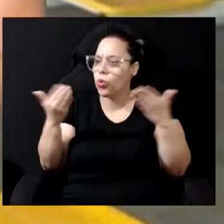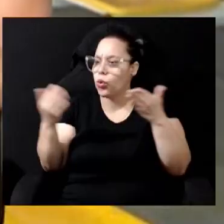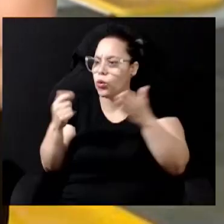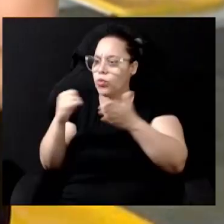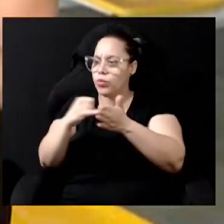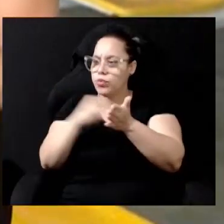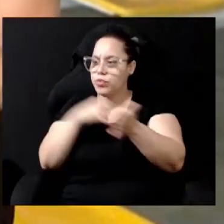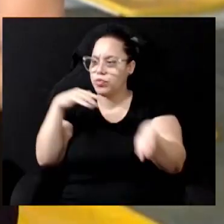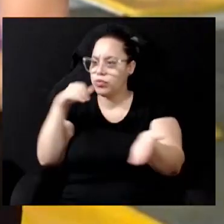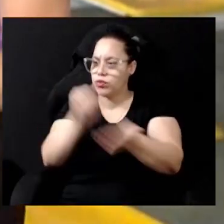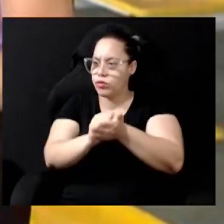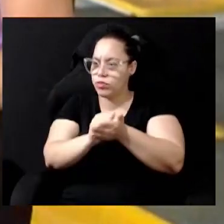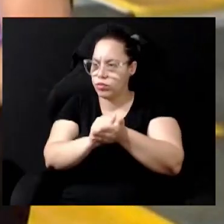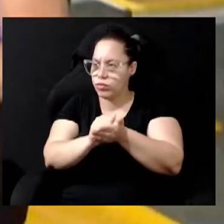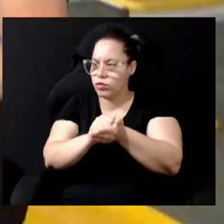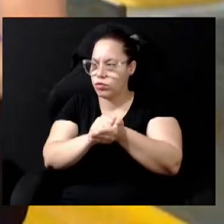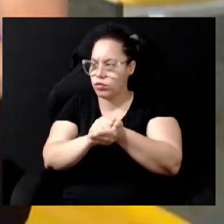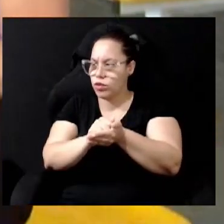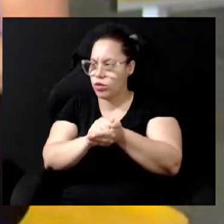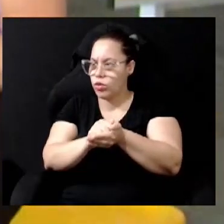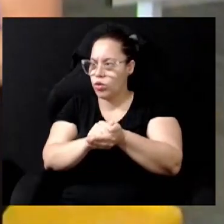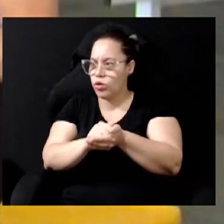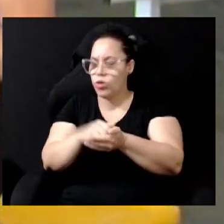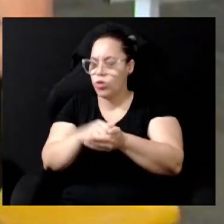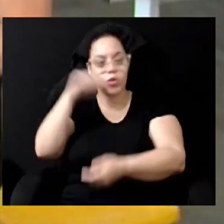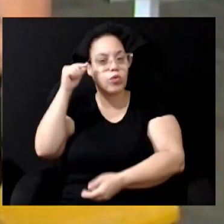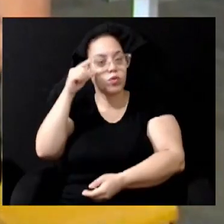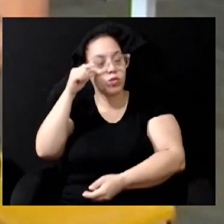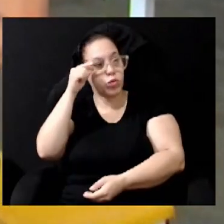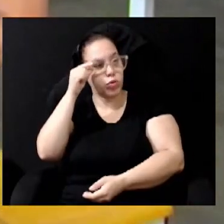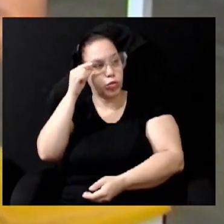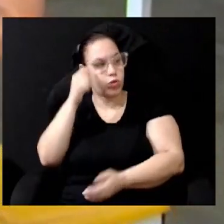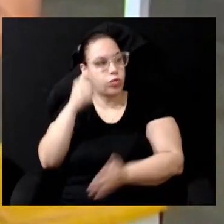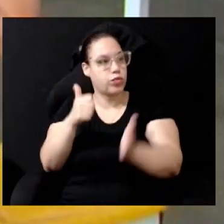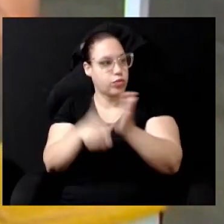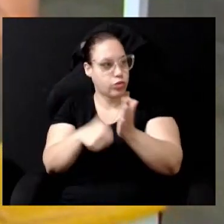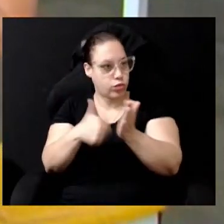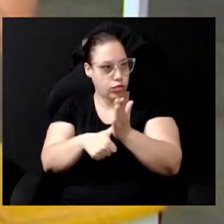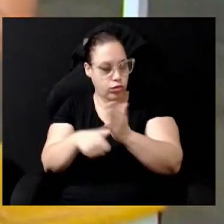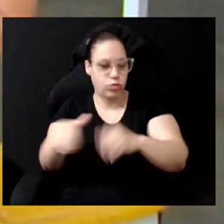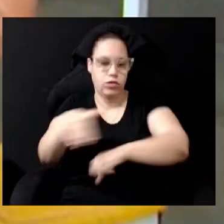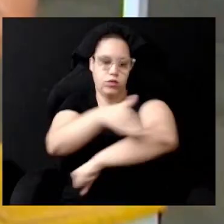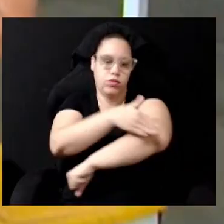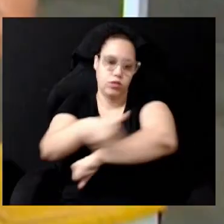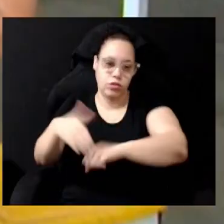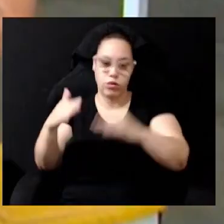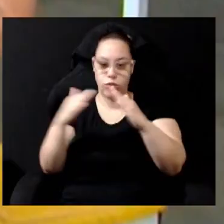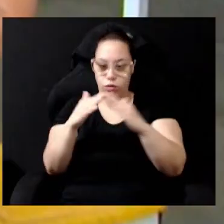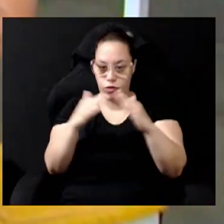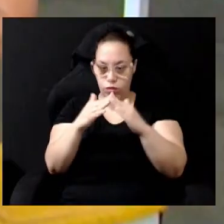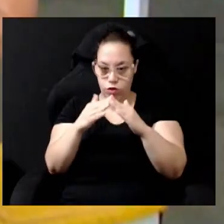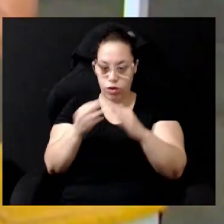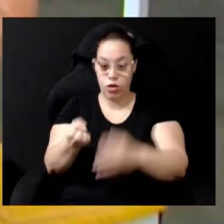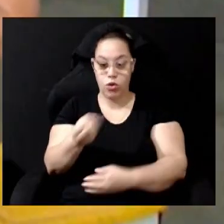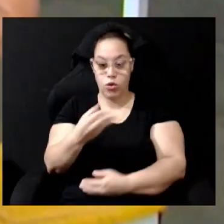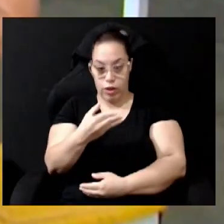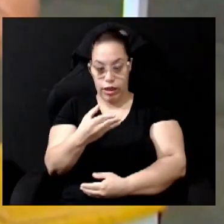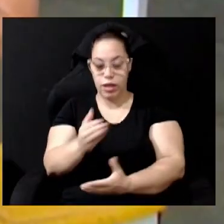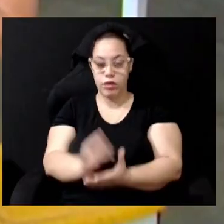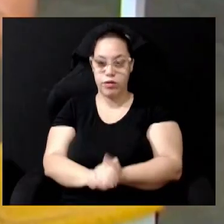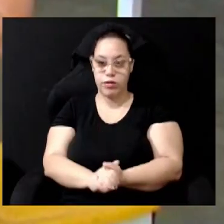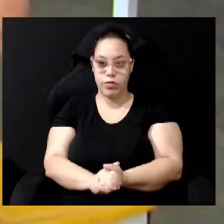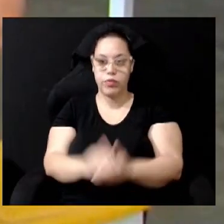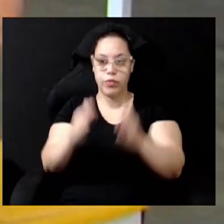a castração do gatinho? Isso. Tem que trazer o comprovante de residência atualizado, ser morador aqui